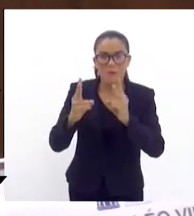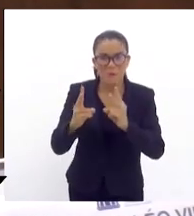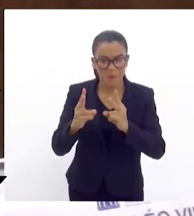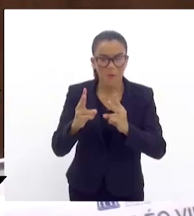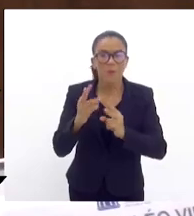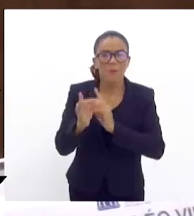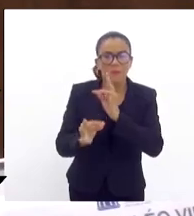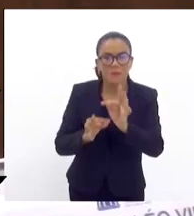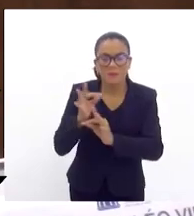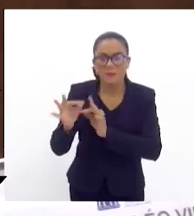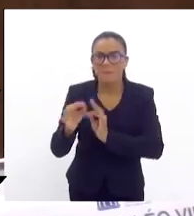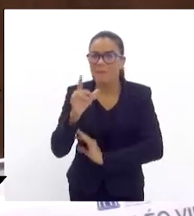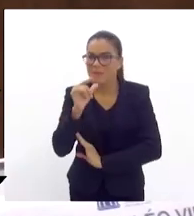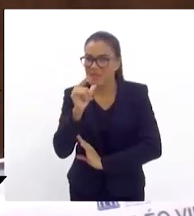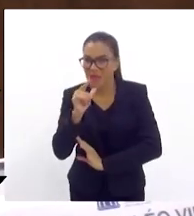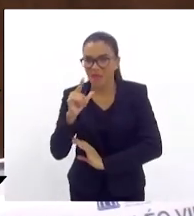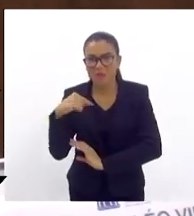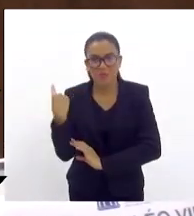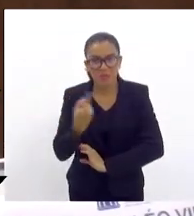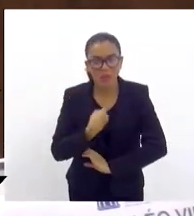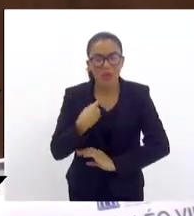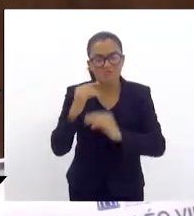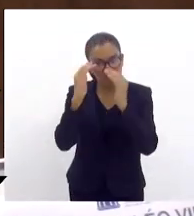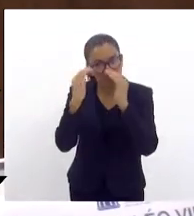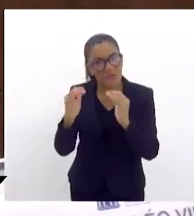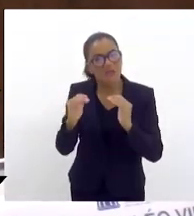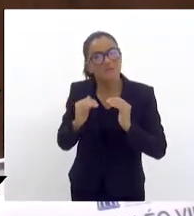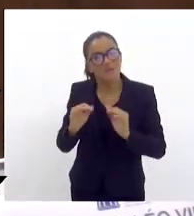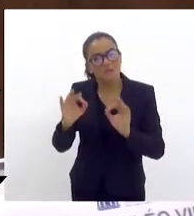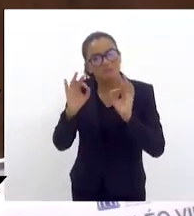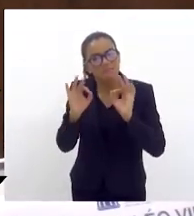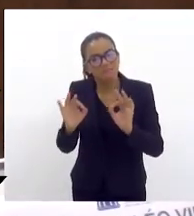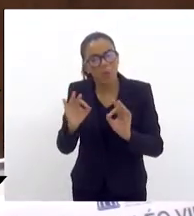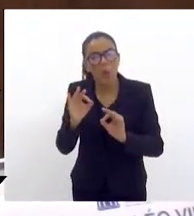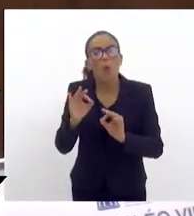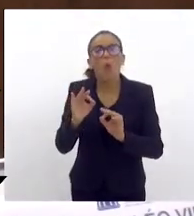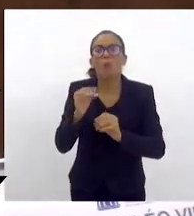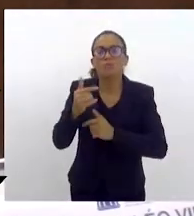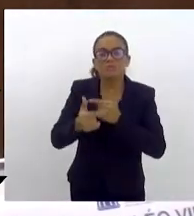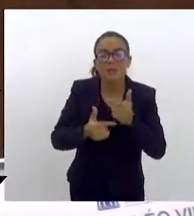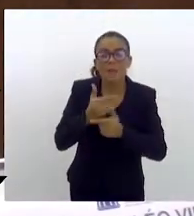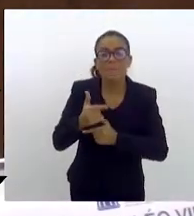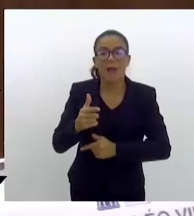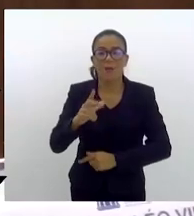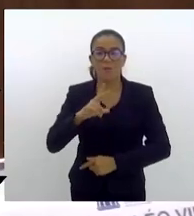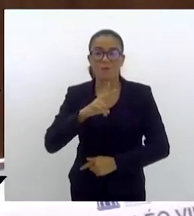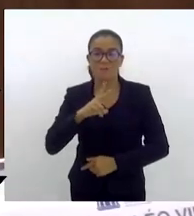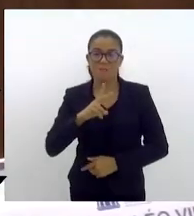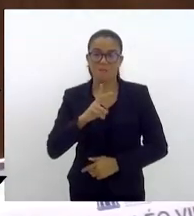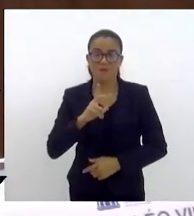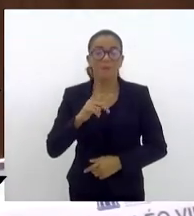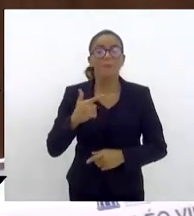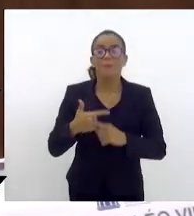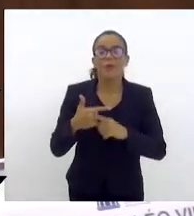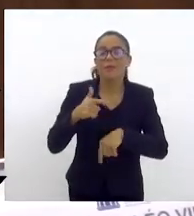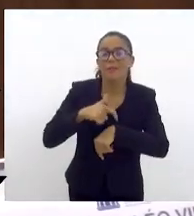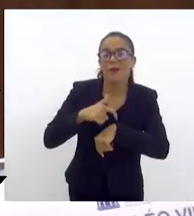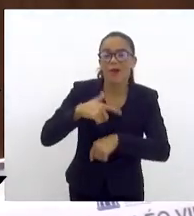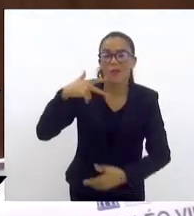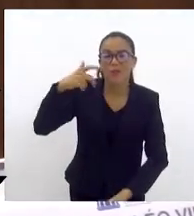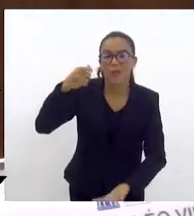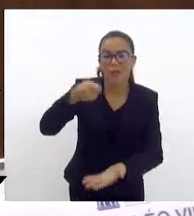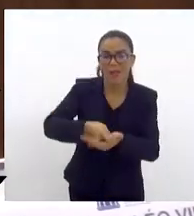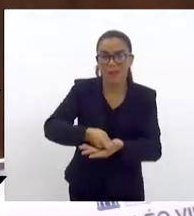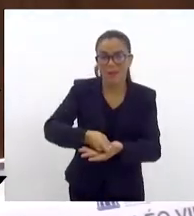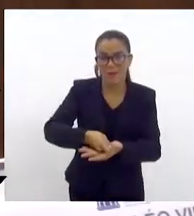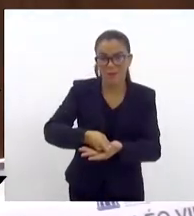Sanitário, né? Nós fomos respeitados aí como os serviços privados na hora do leilão.